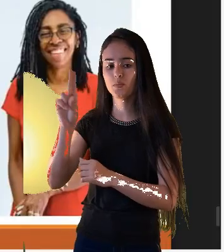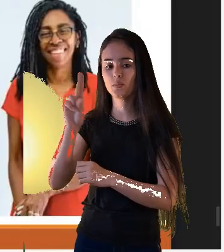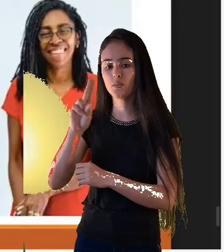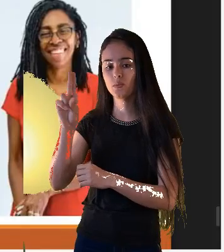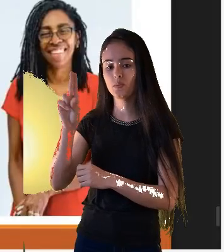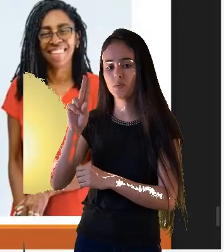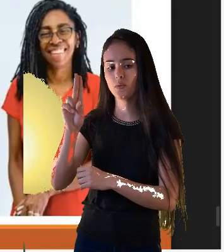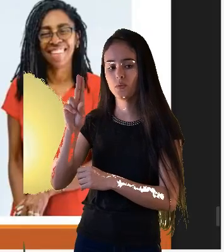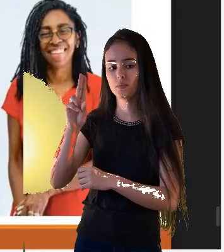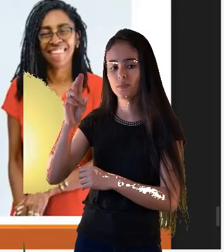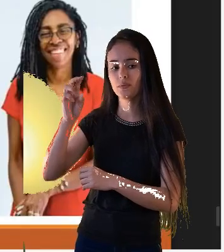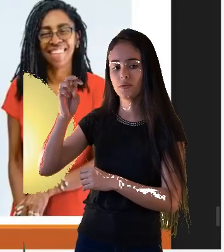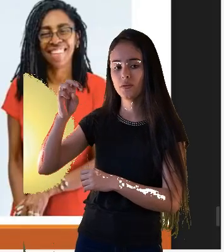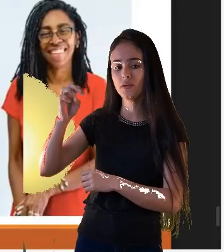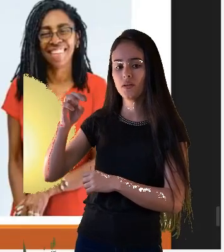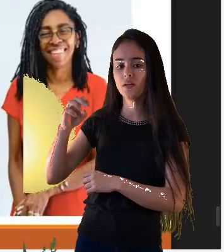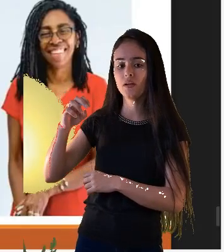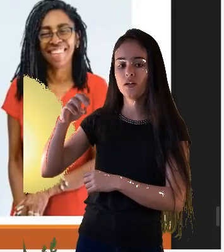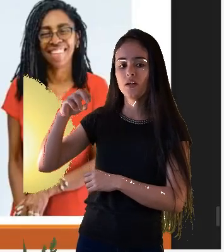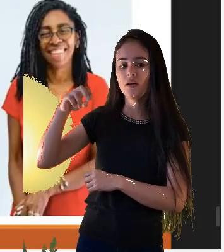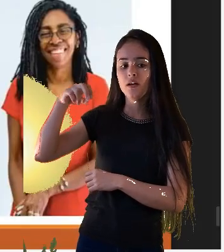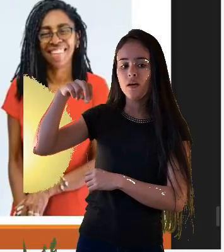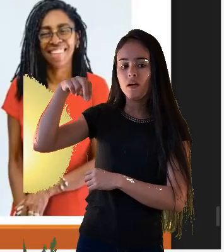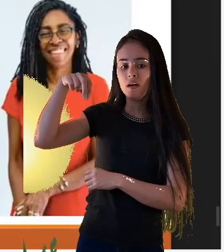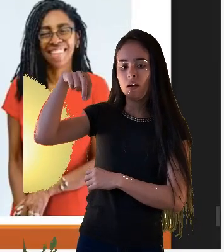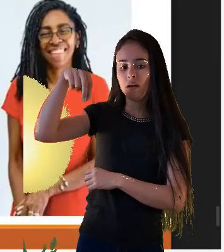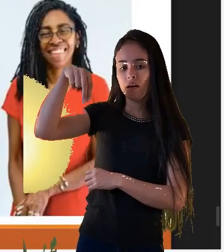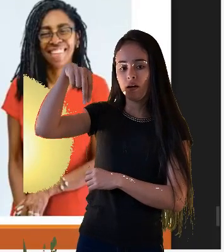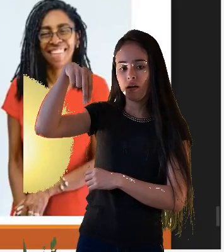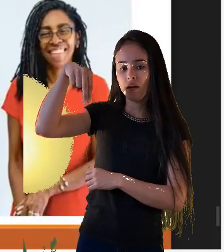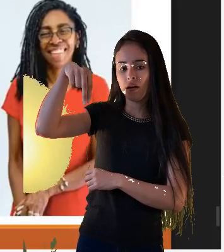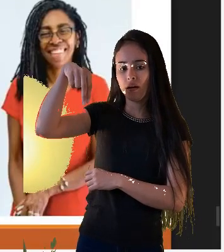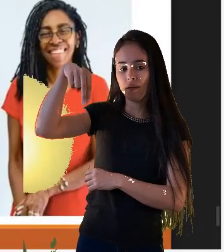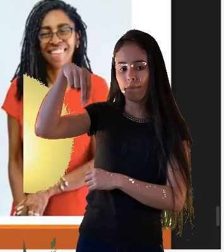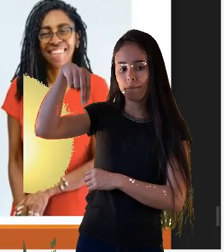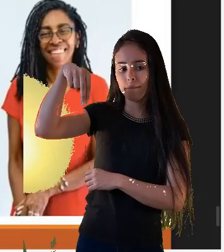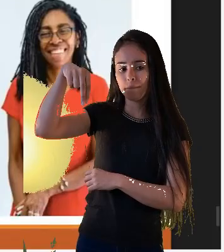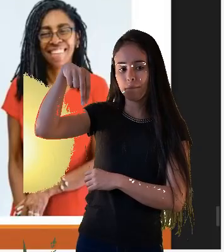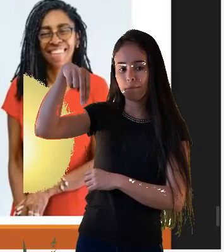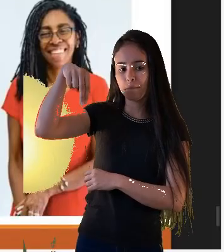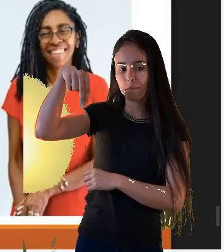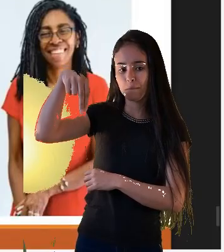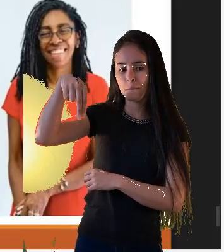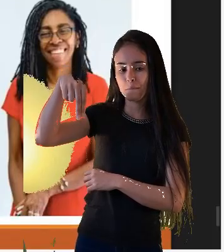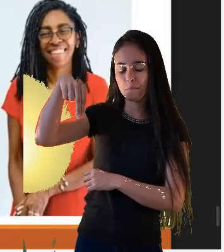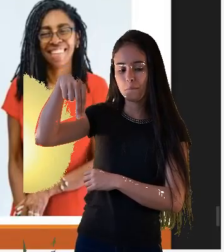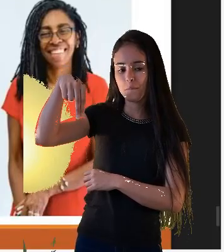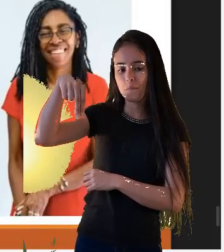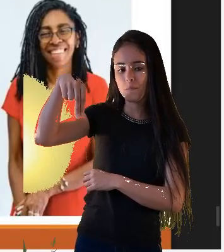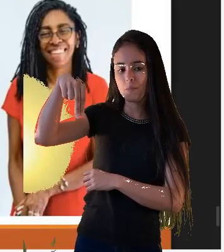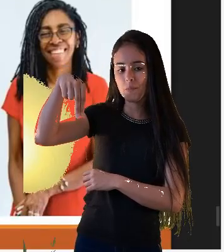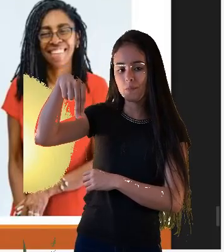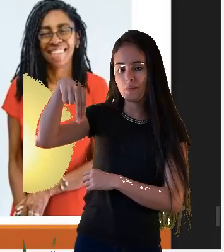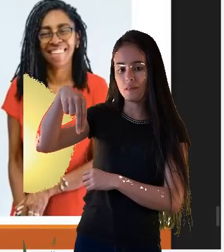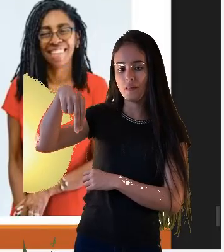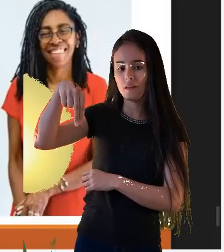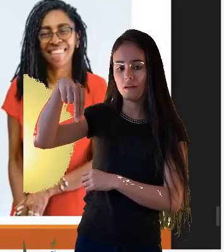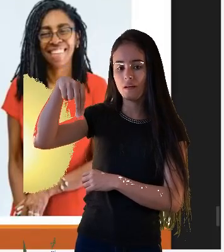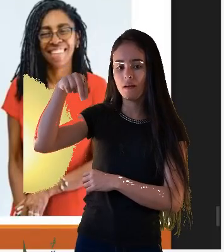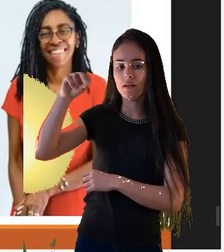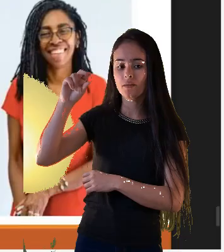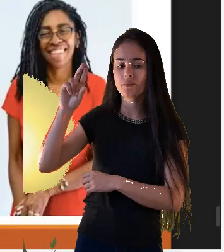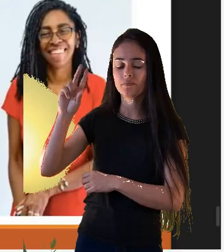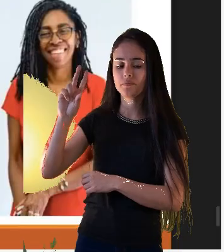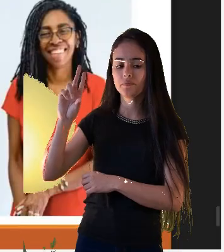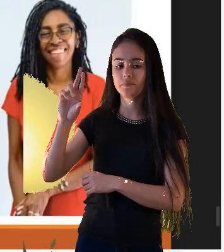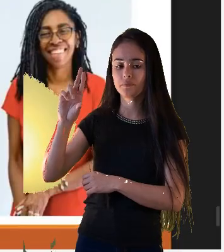que tem a previsão de reunir 1 milhão de mulheres negras em Brasília no dia 25 de novembro, né?